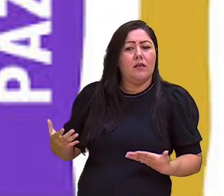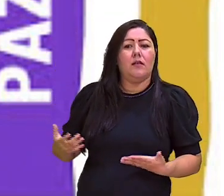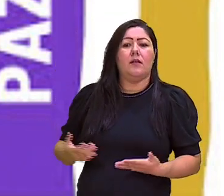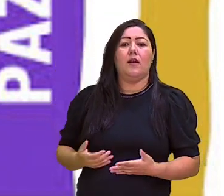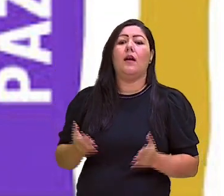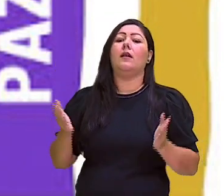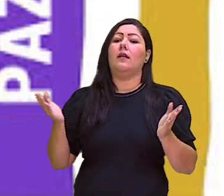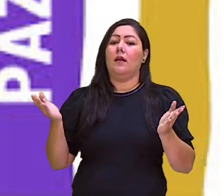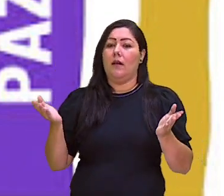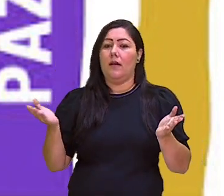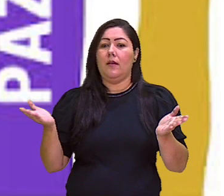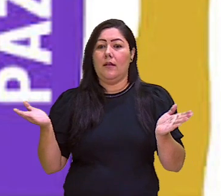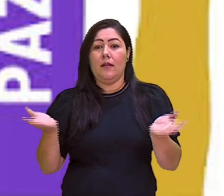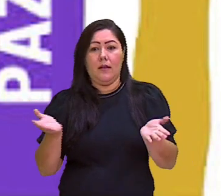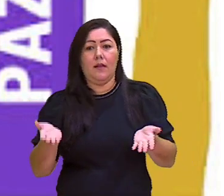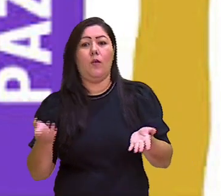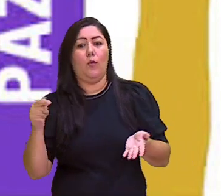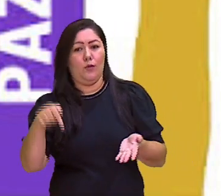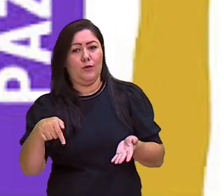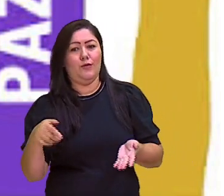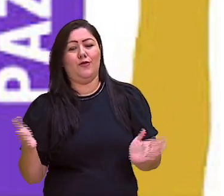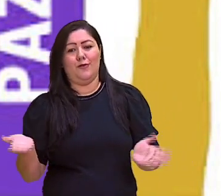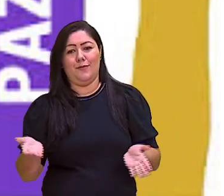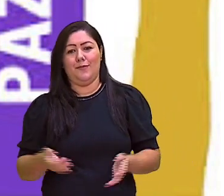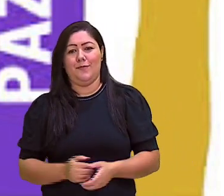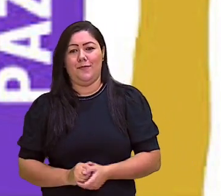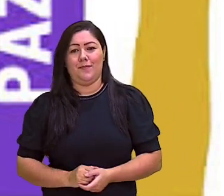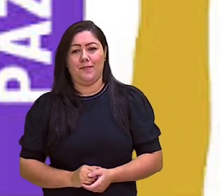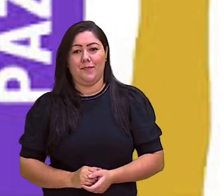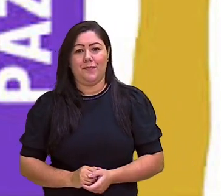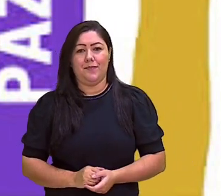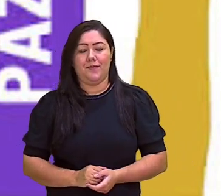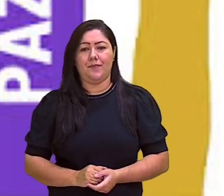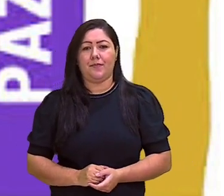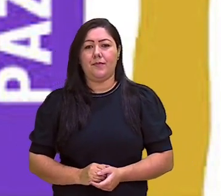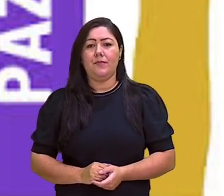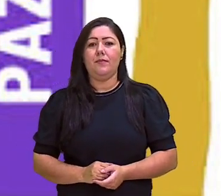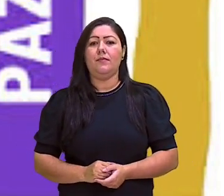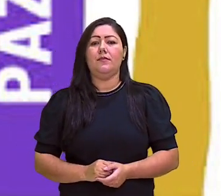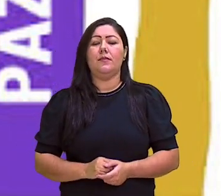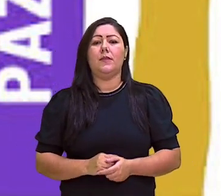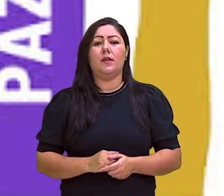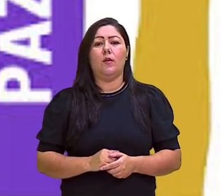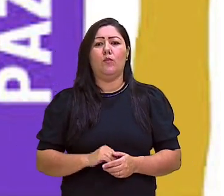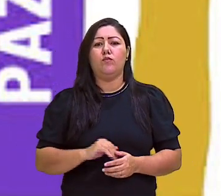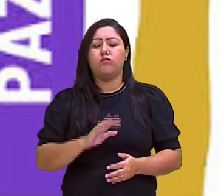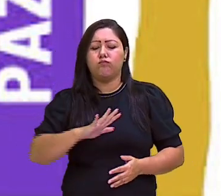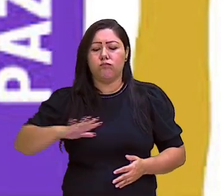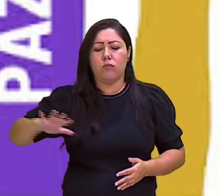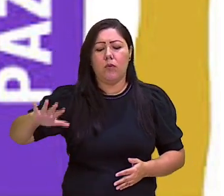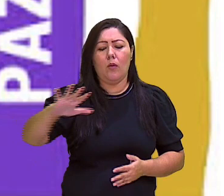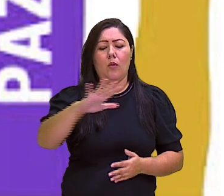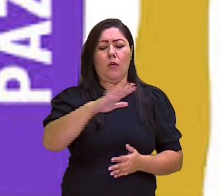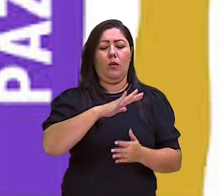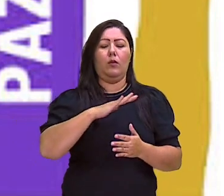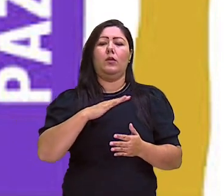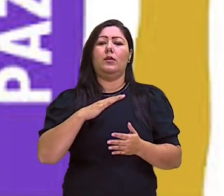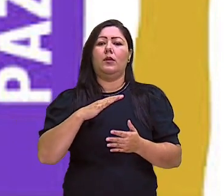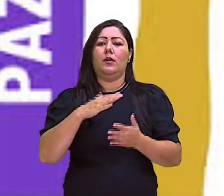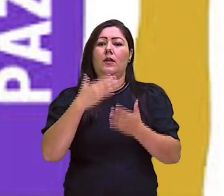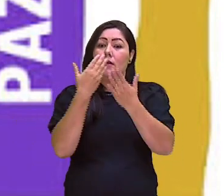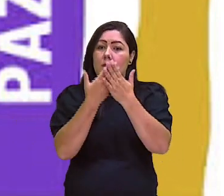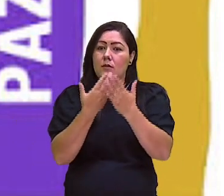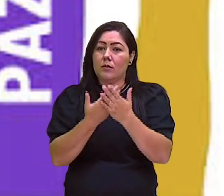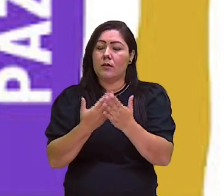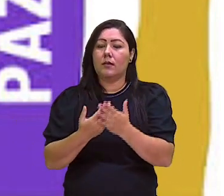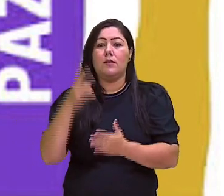também nas civilizações modernas. Então, todo o nosso conteúdo de história,